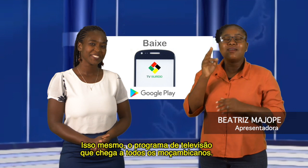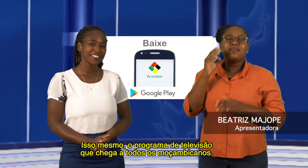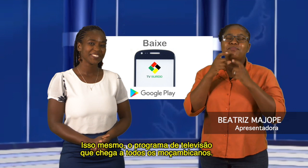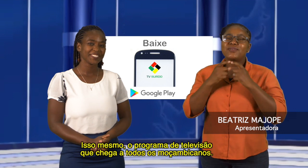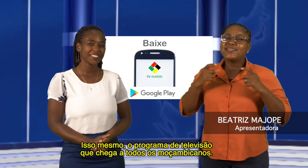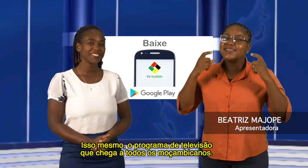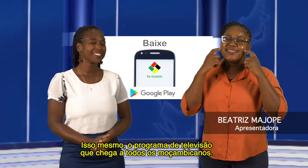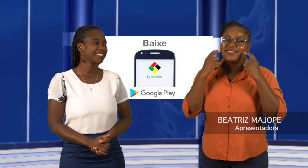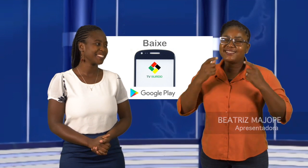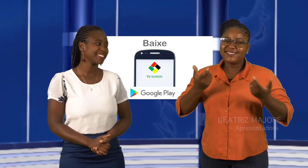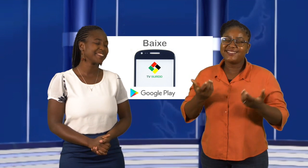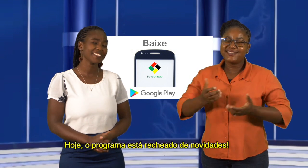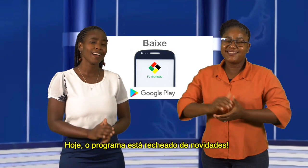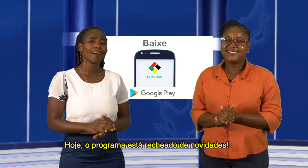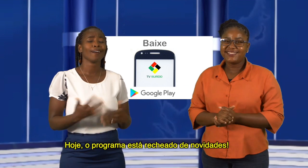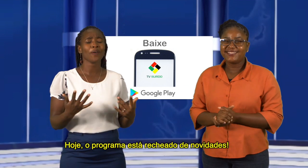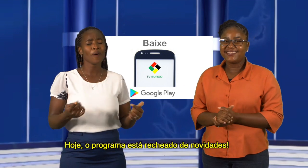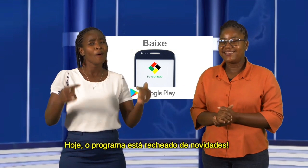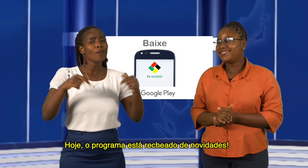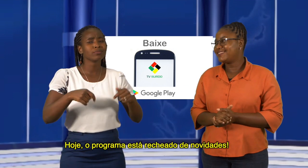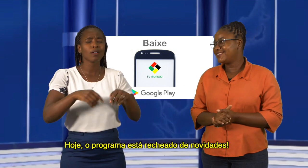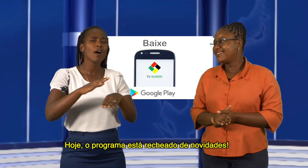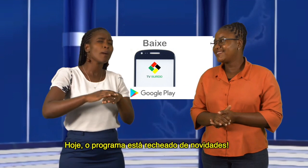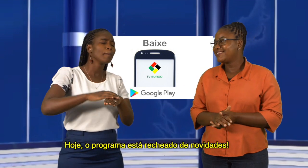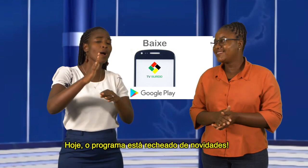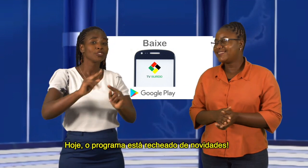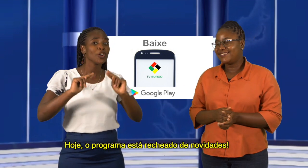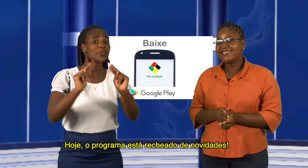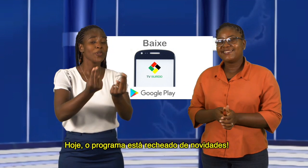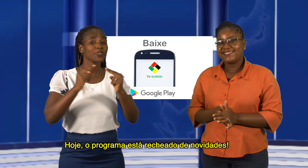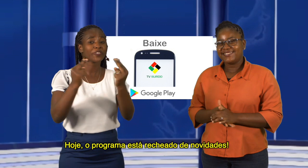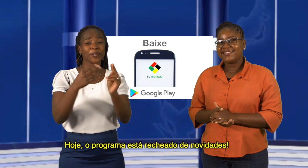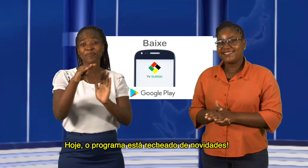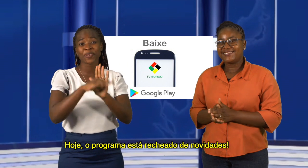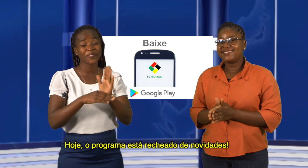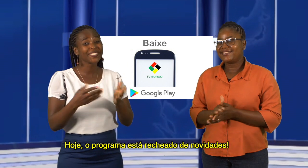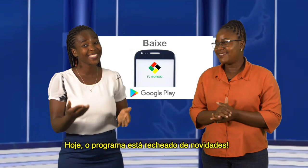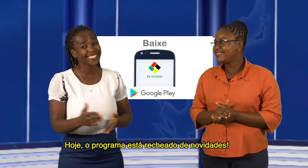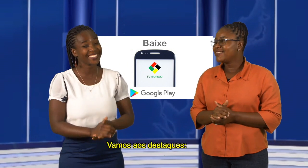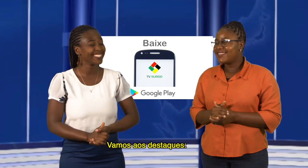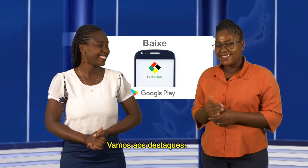a todos os moçambicanos. Hoje o programa está recheado de novidades.